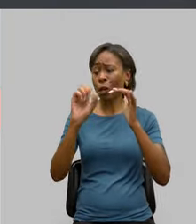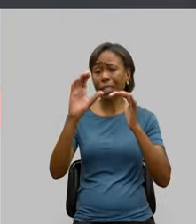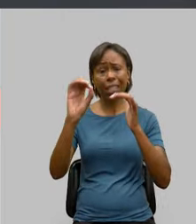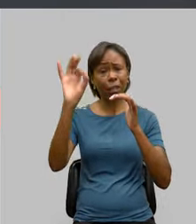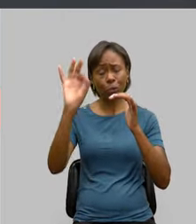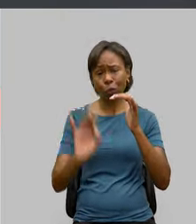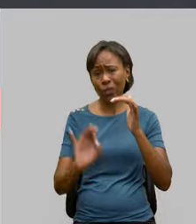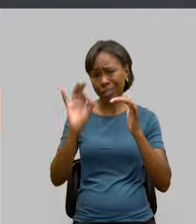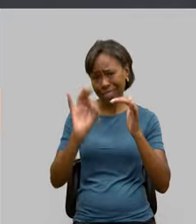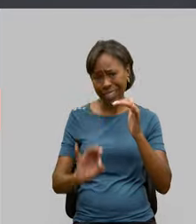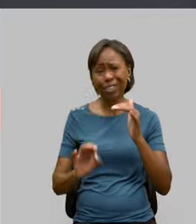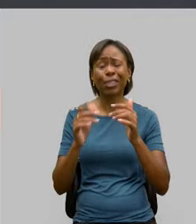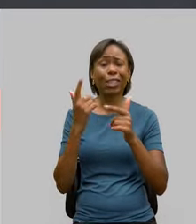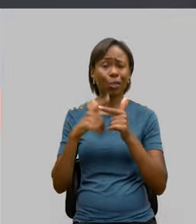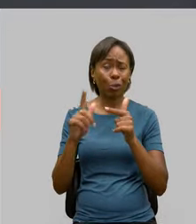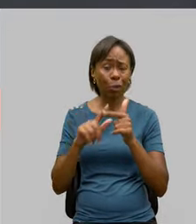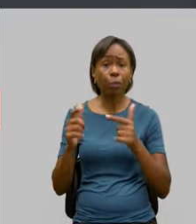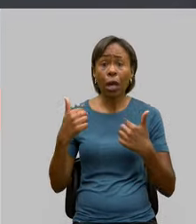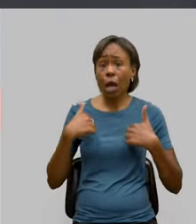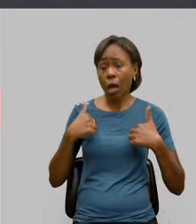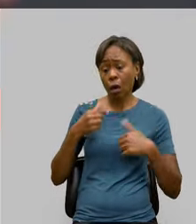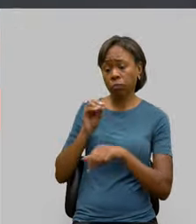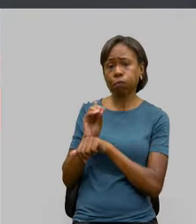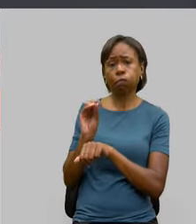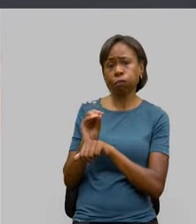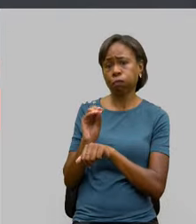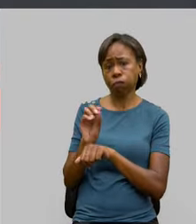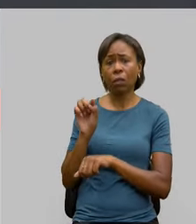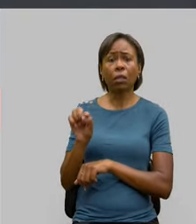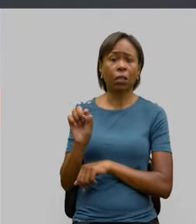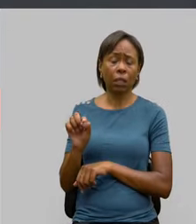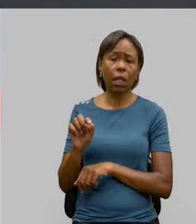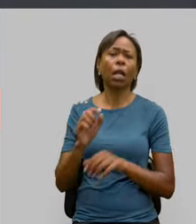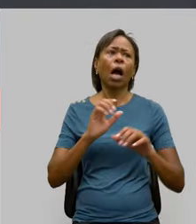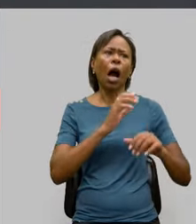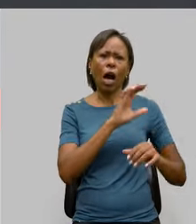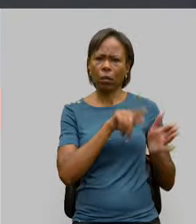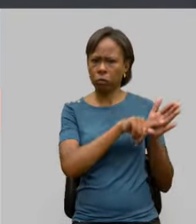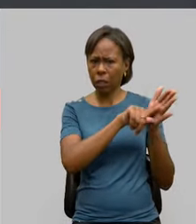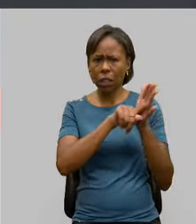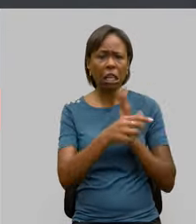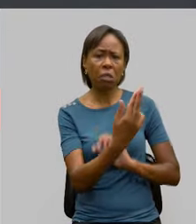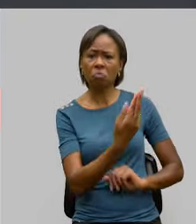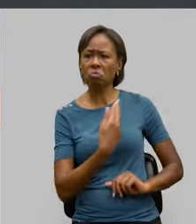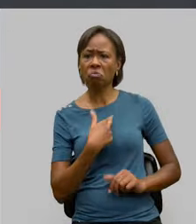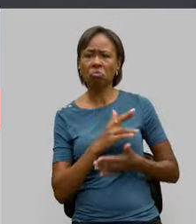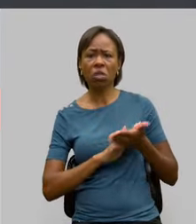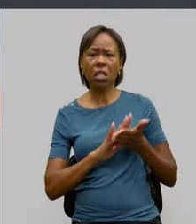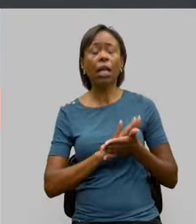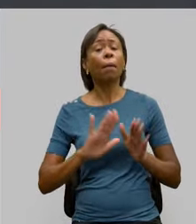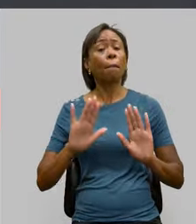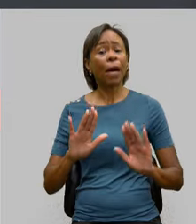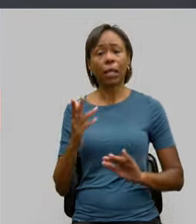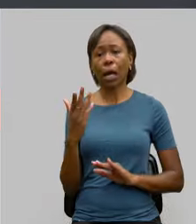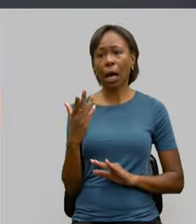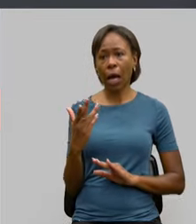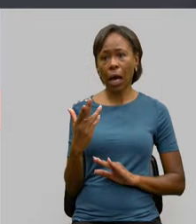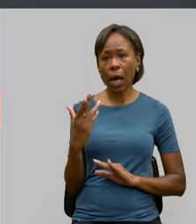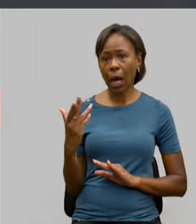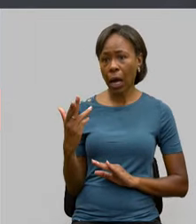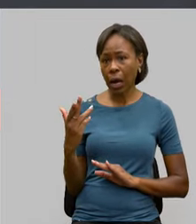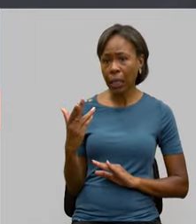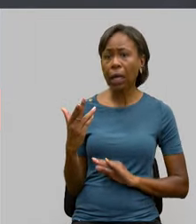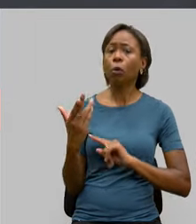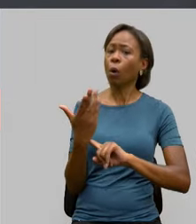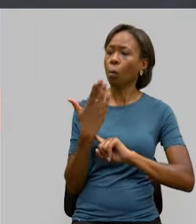e eu e eu tava ali cuidando dele apesar de toda a ciência não me dar respostas a cannabis me trazia as respostas que eu buscava